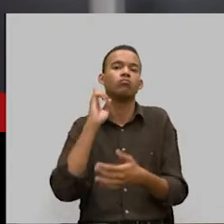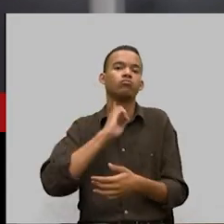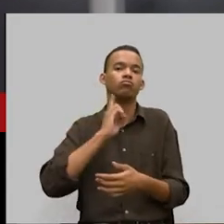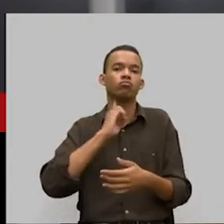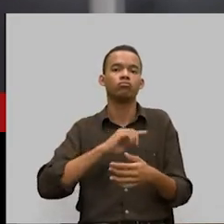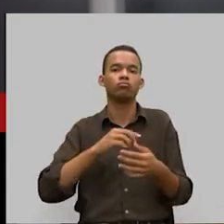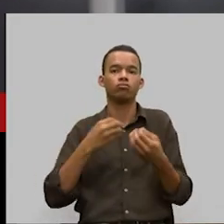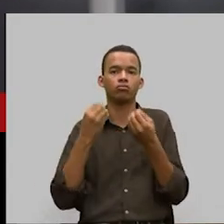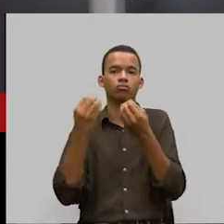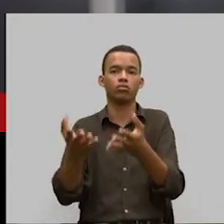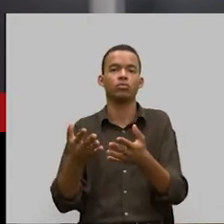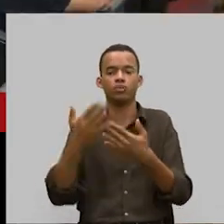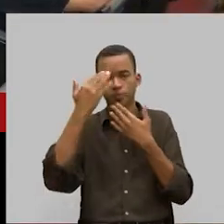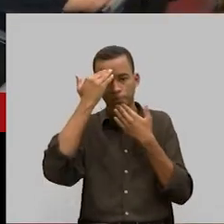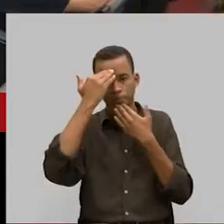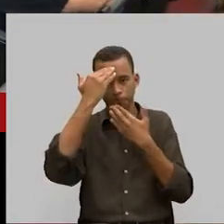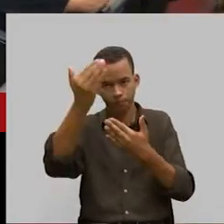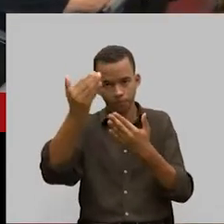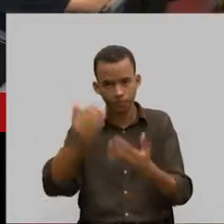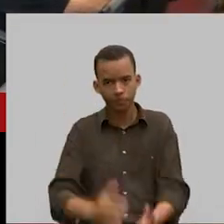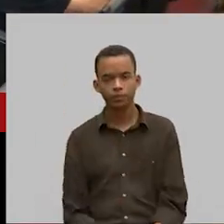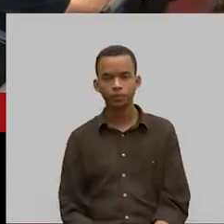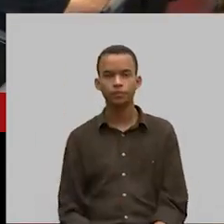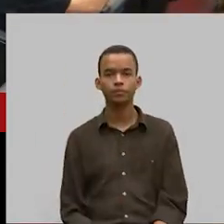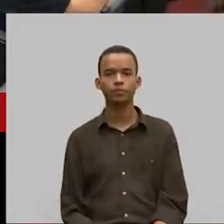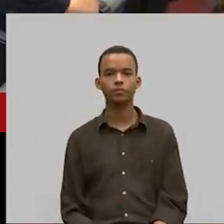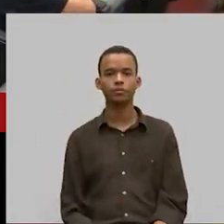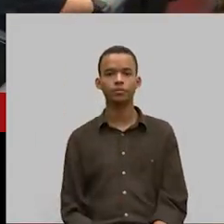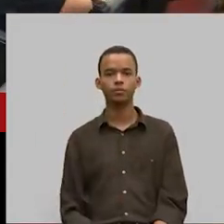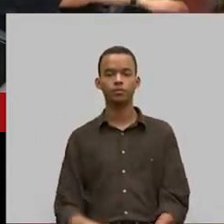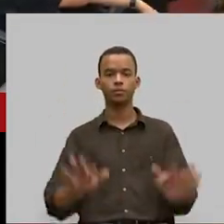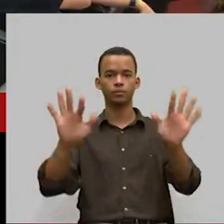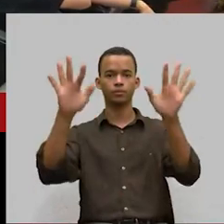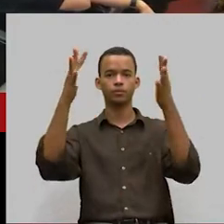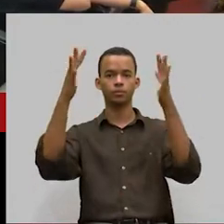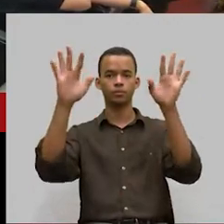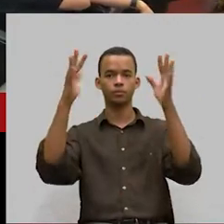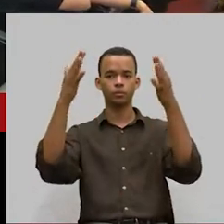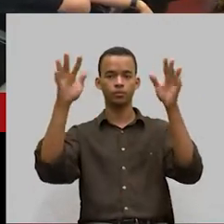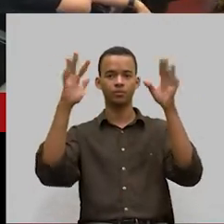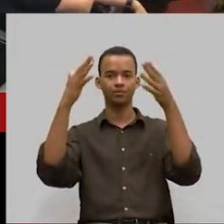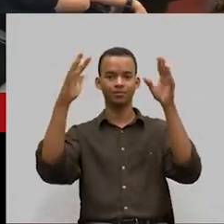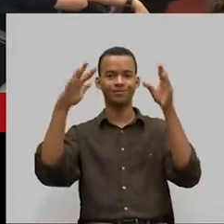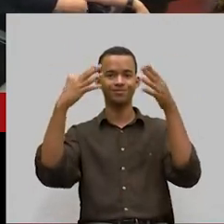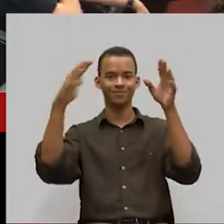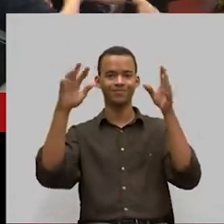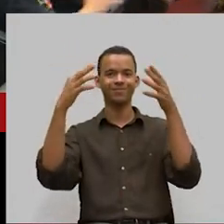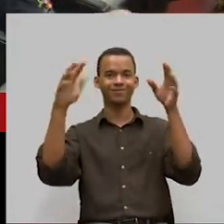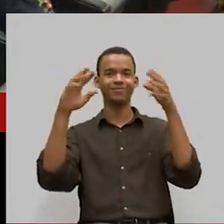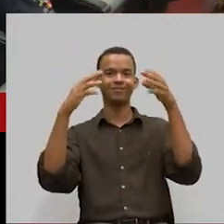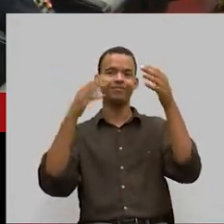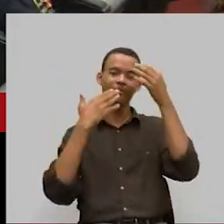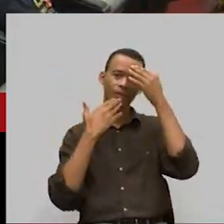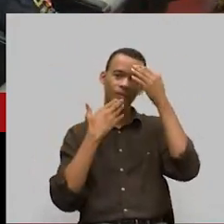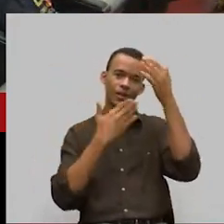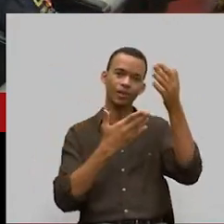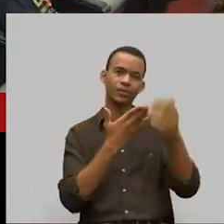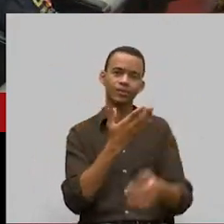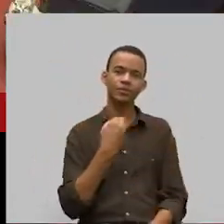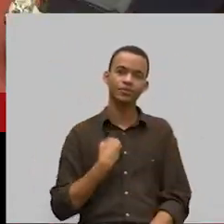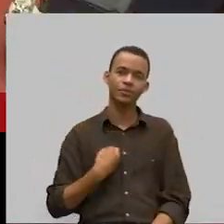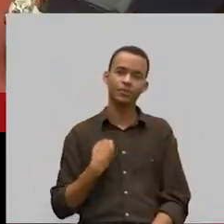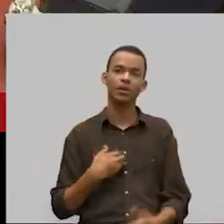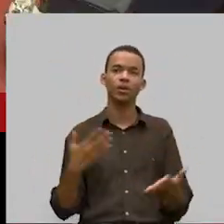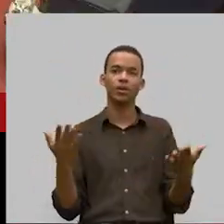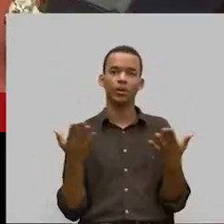temp gratidão gratidão a nossa pela sua presença e participação conosco pessoal agora a gente